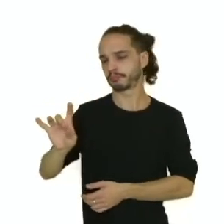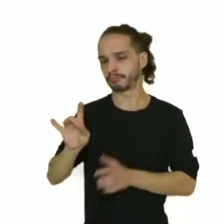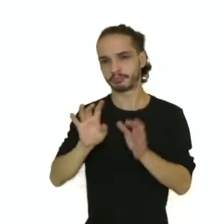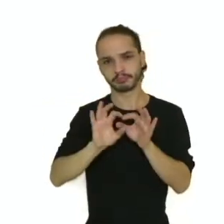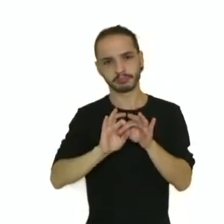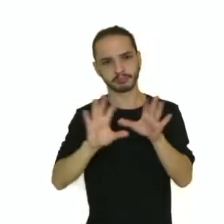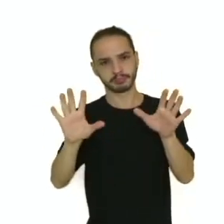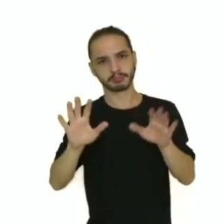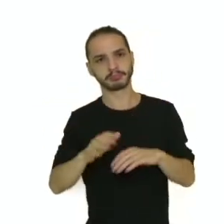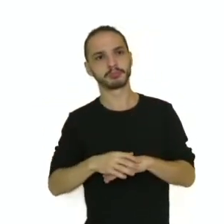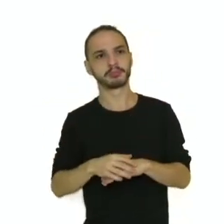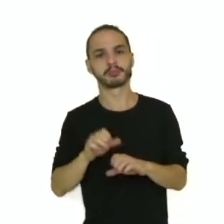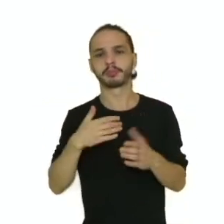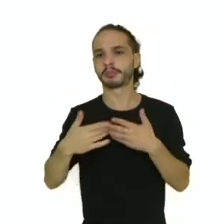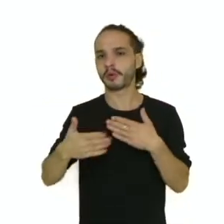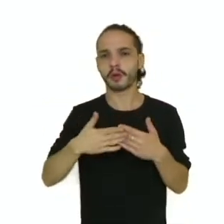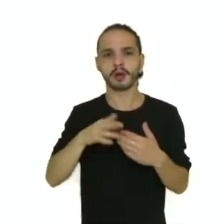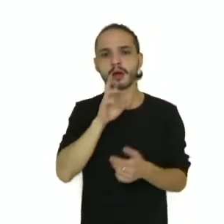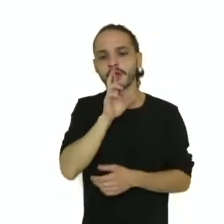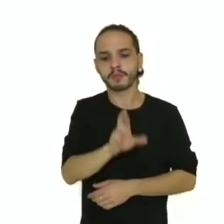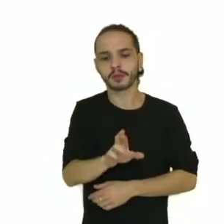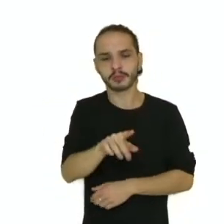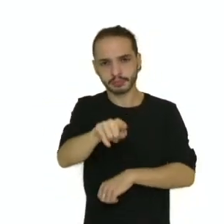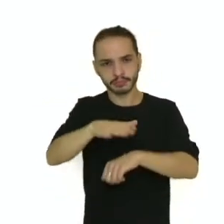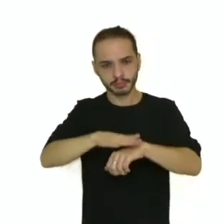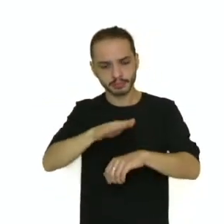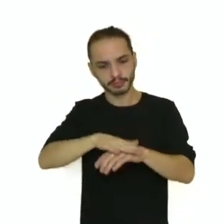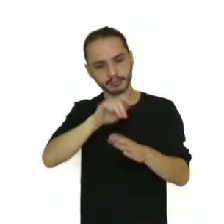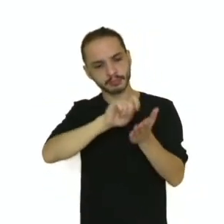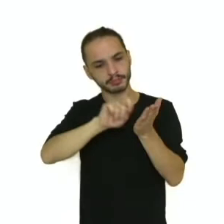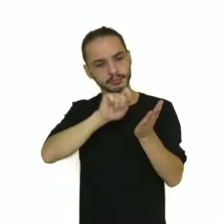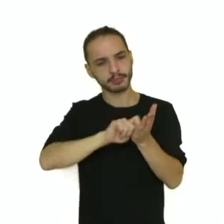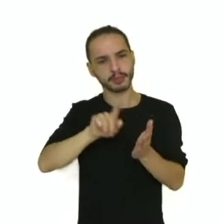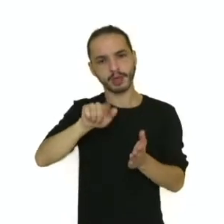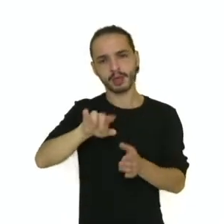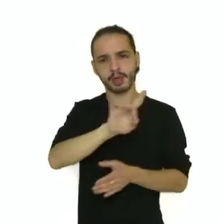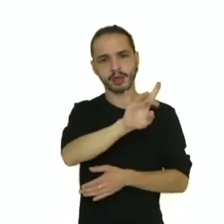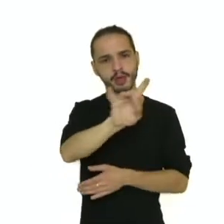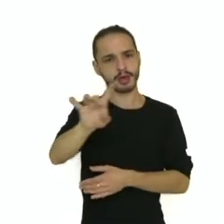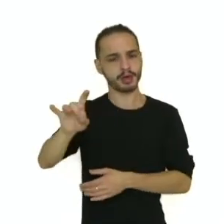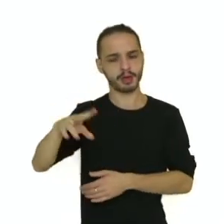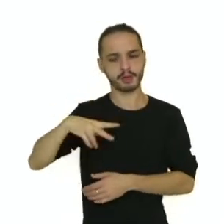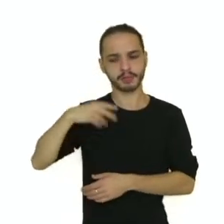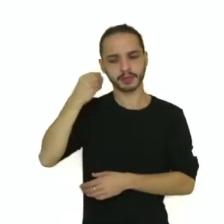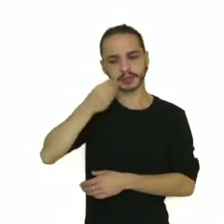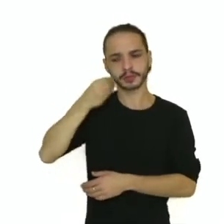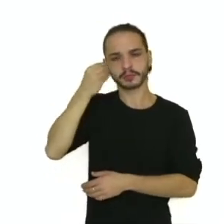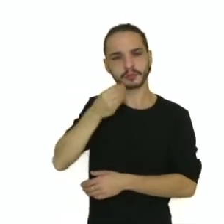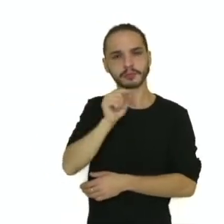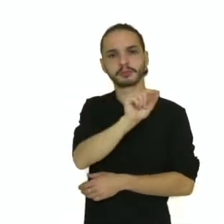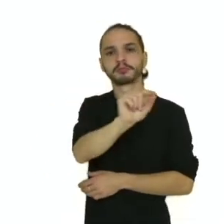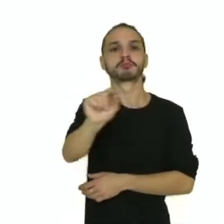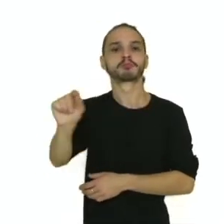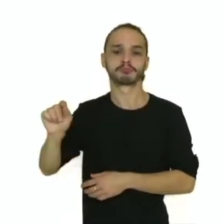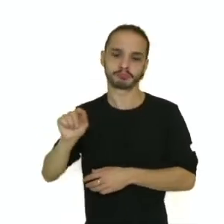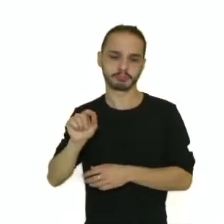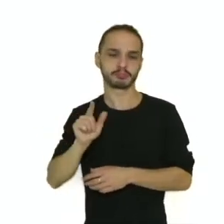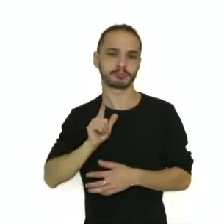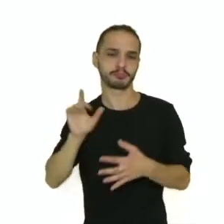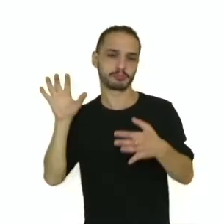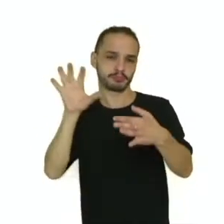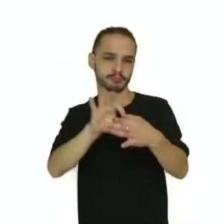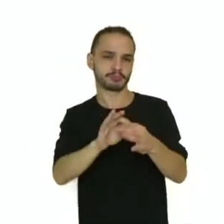Então aí, qualquer resposta que vocês tenham elaborado vai da subjetividade de vocês, da experiência que vocês têm com relação ao que